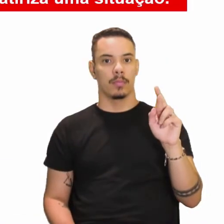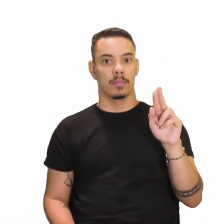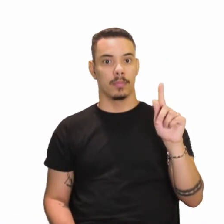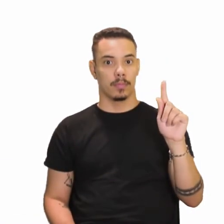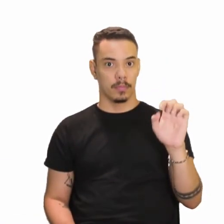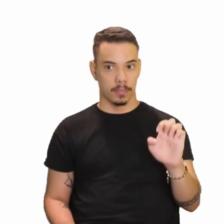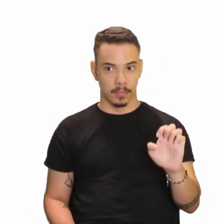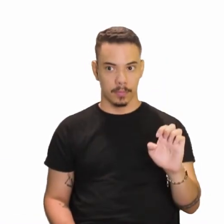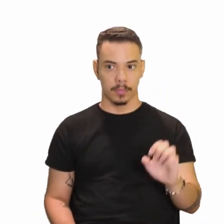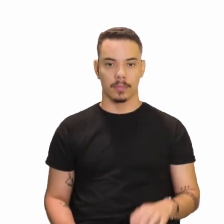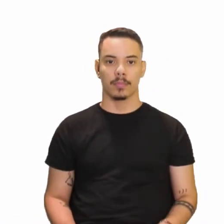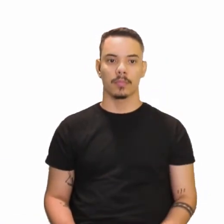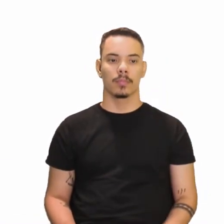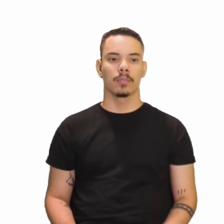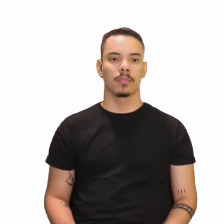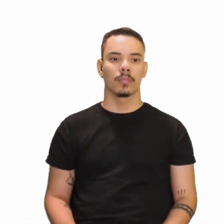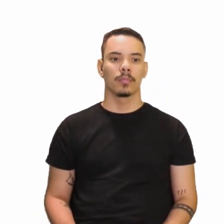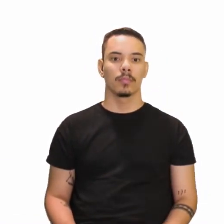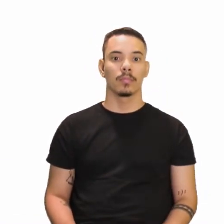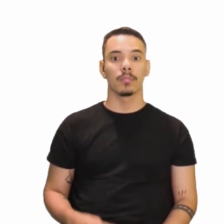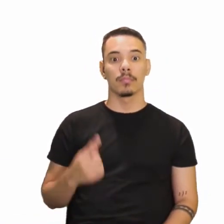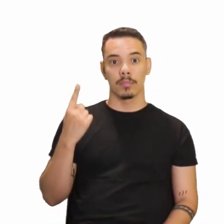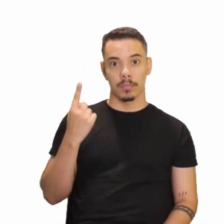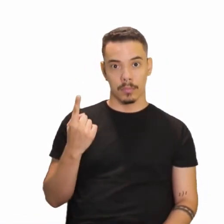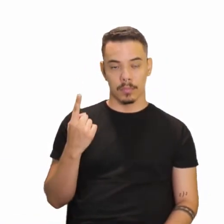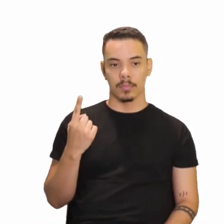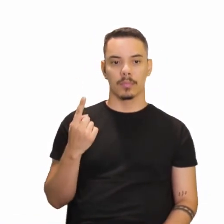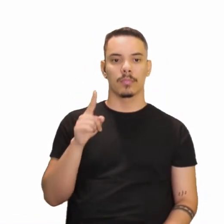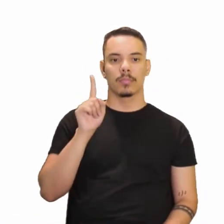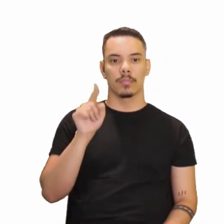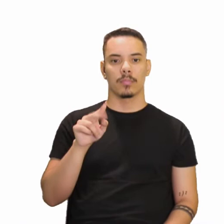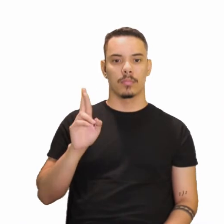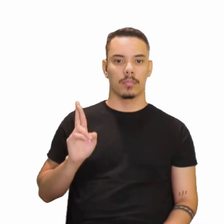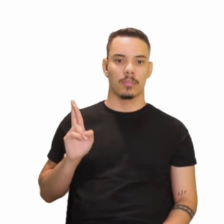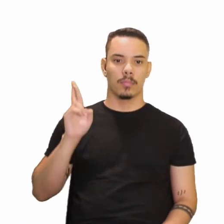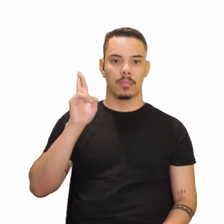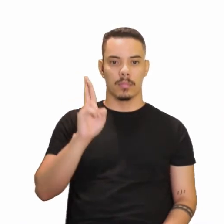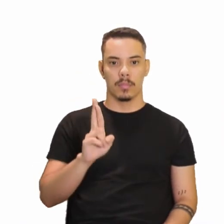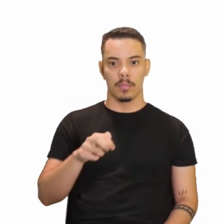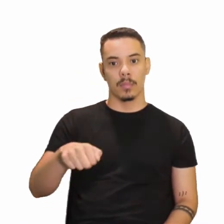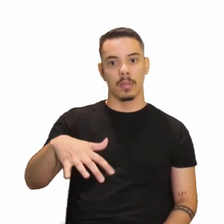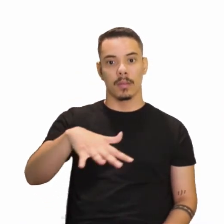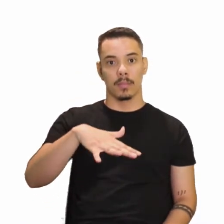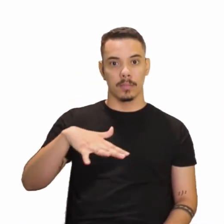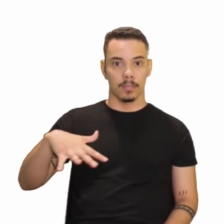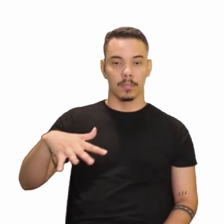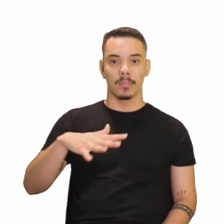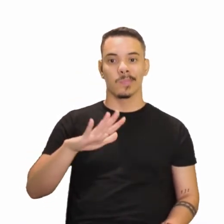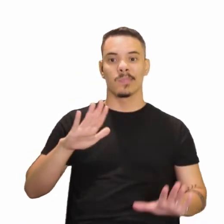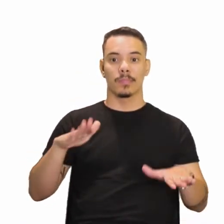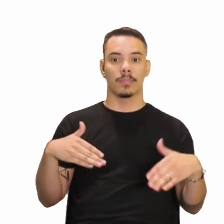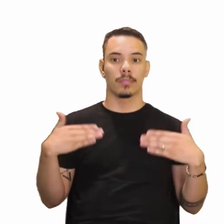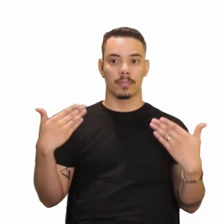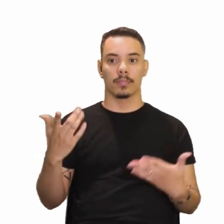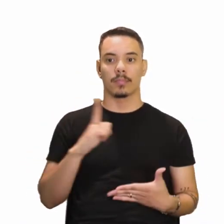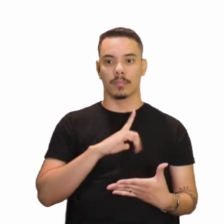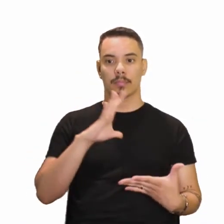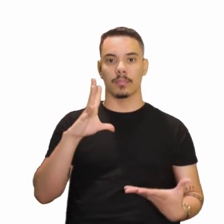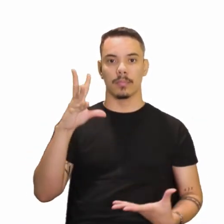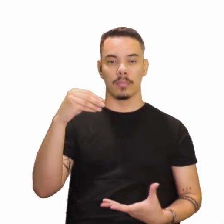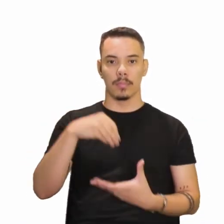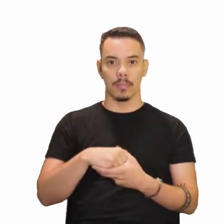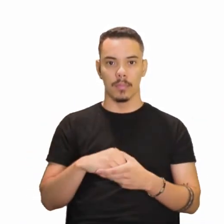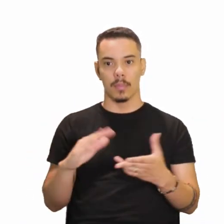Charge temos aqui que Cartoon é a representação de uma situação na qual se aplica